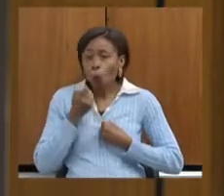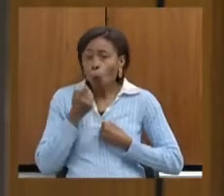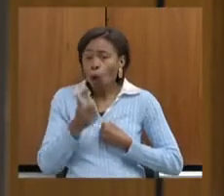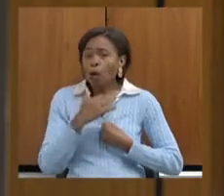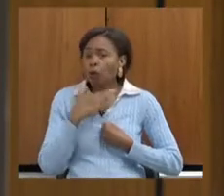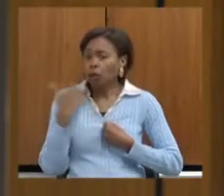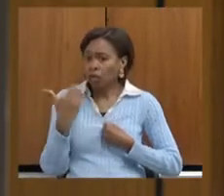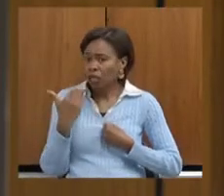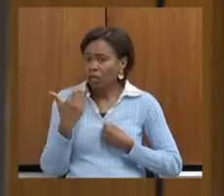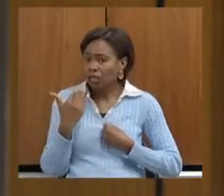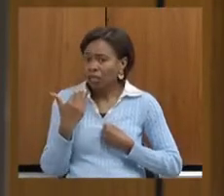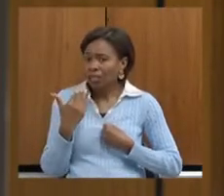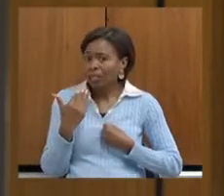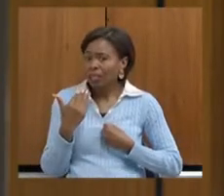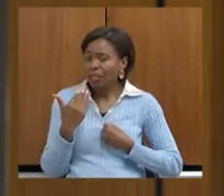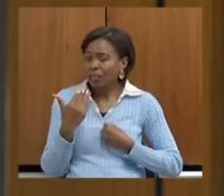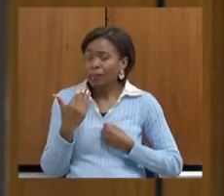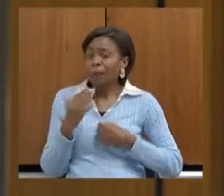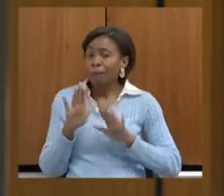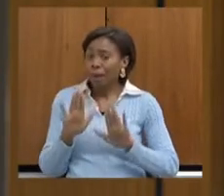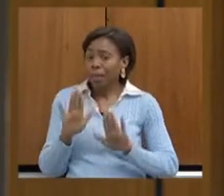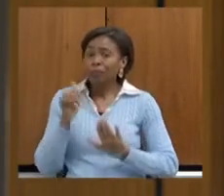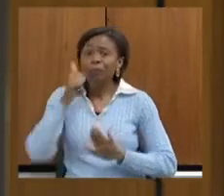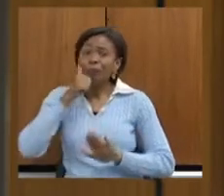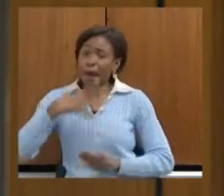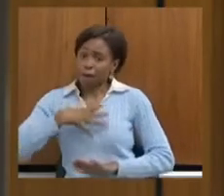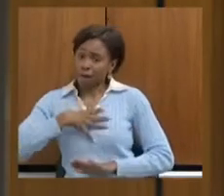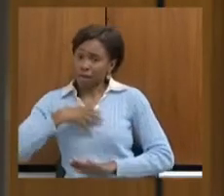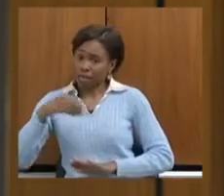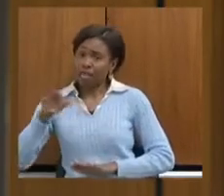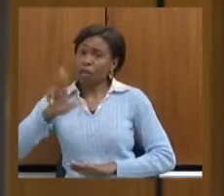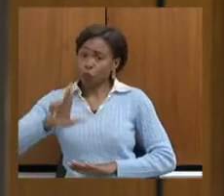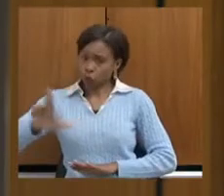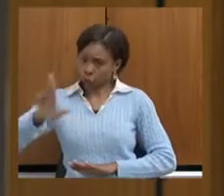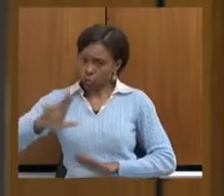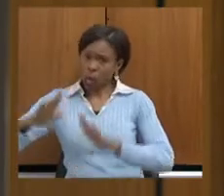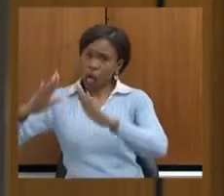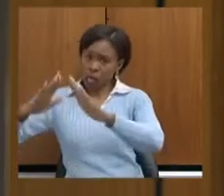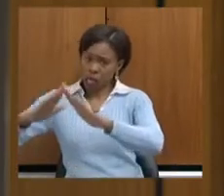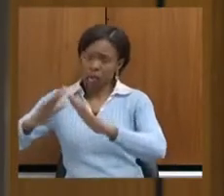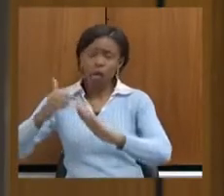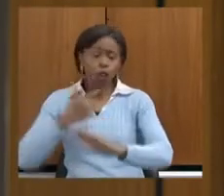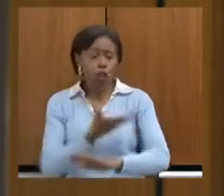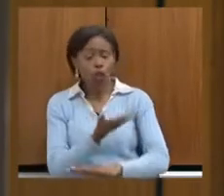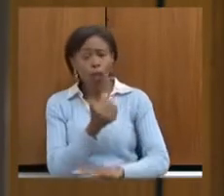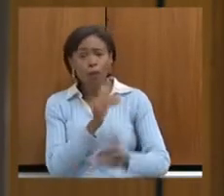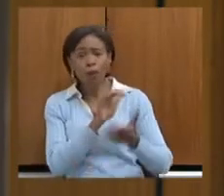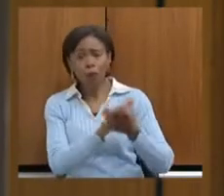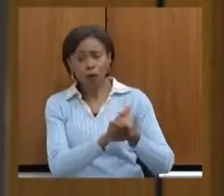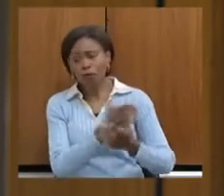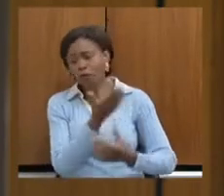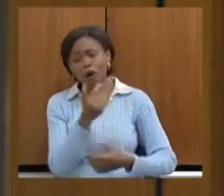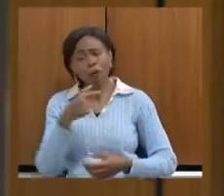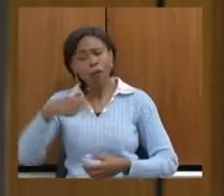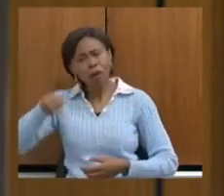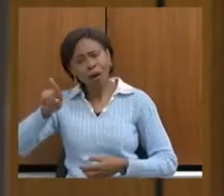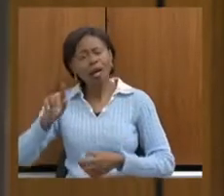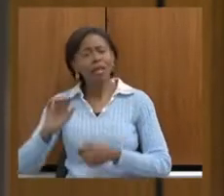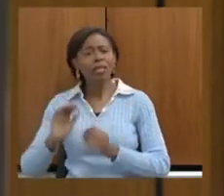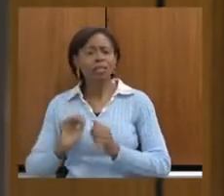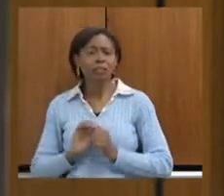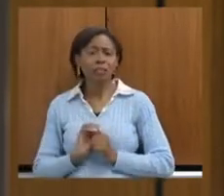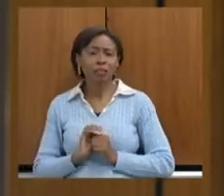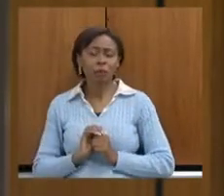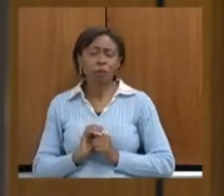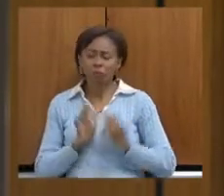em Uberlândia eu falei com a minha esposa vou para Uberlândia para casa da minha filha eu vou largar isso aqui porque não